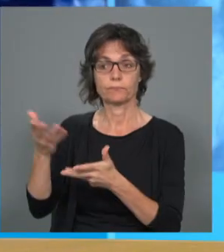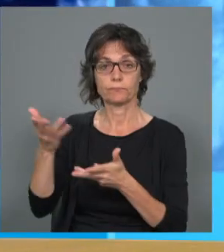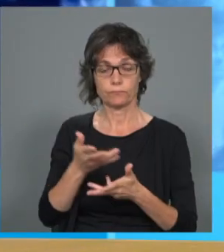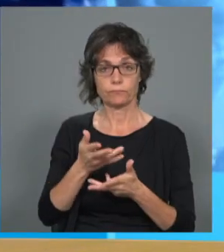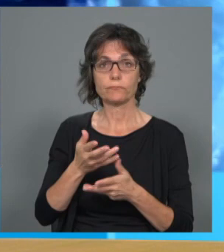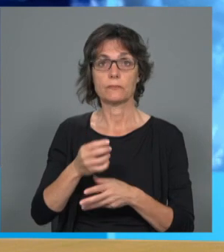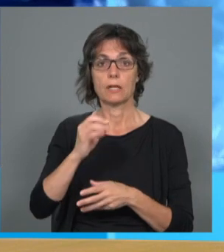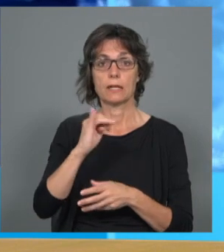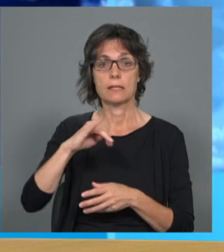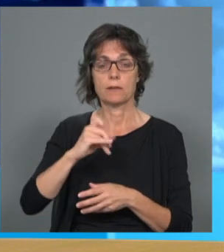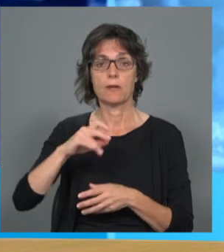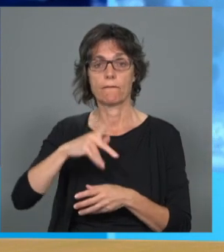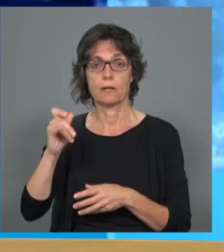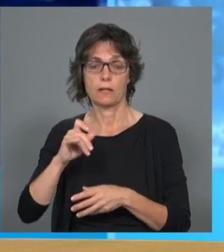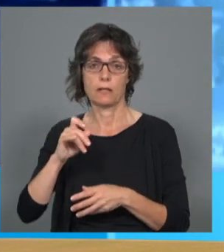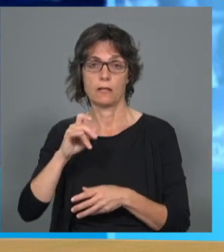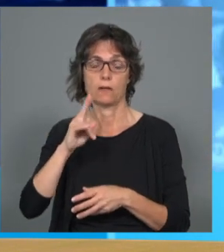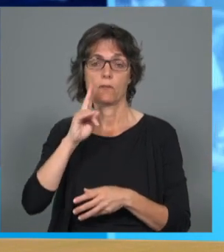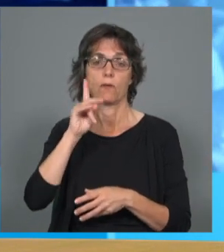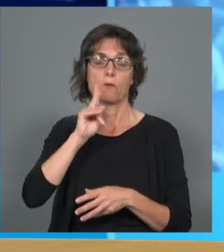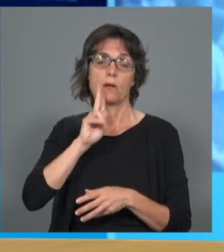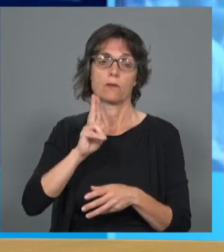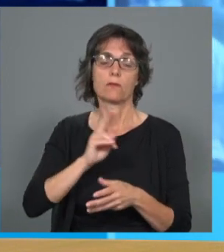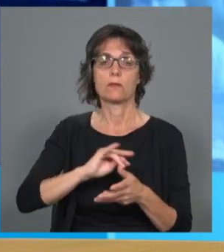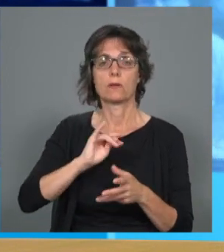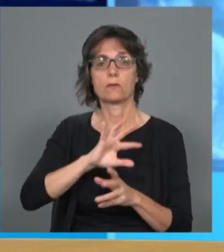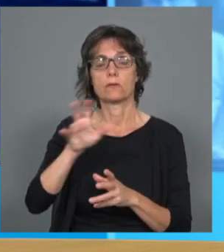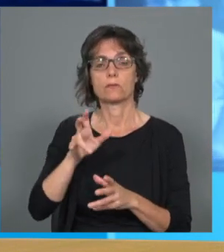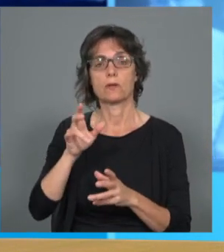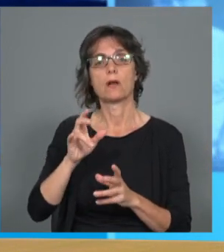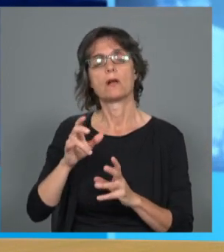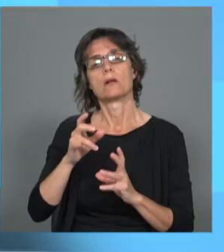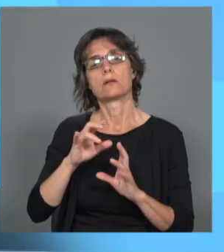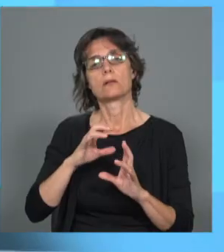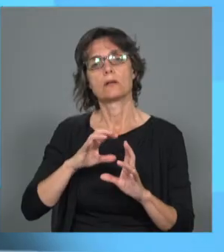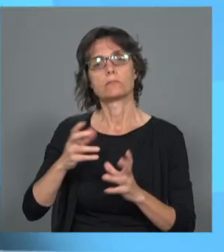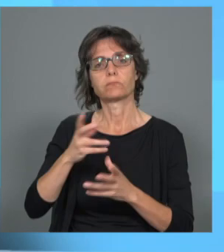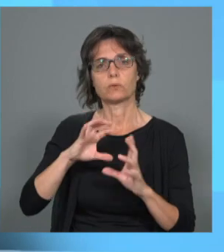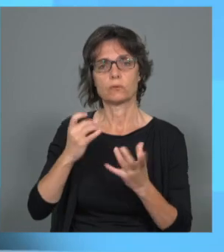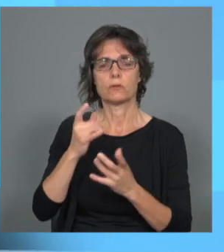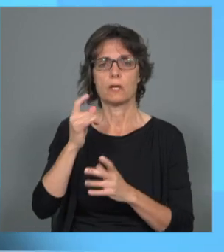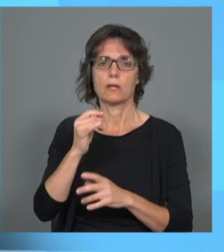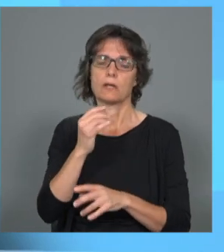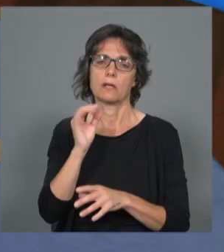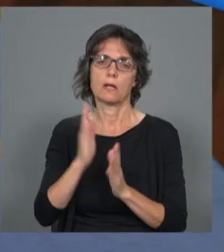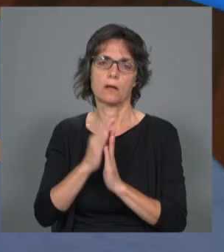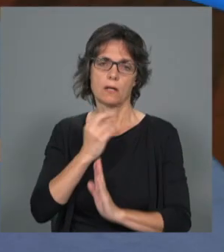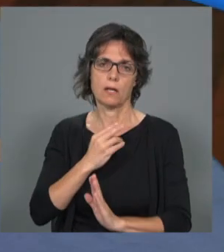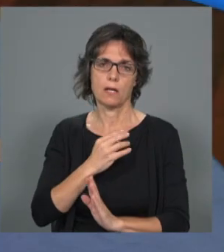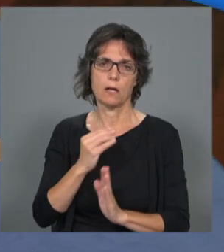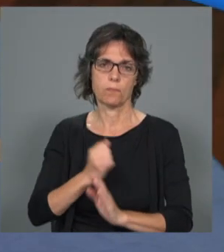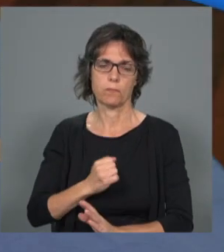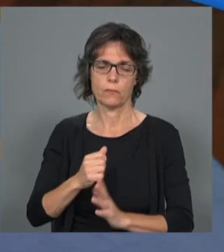do Secretariado Nacional das Comunicações Sociais da Igreja Católica. Boa tarde, obrigado por estar aqui entre